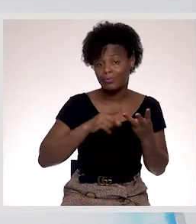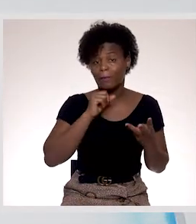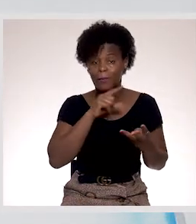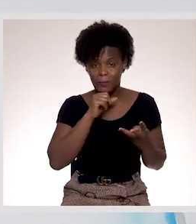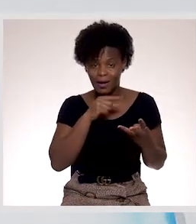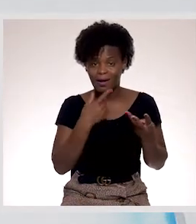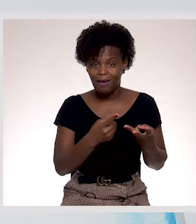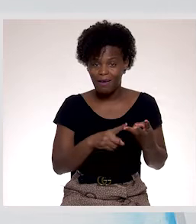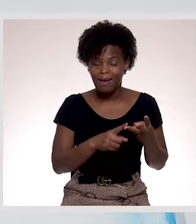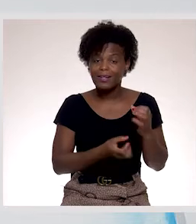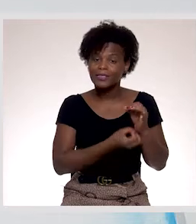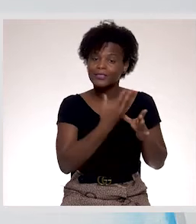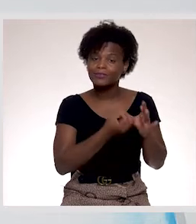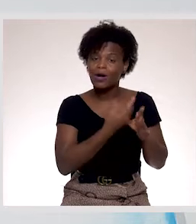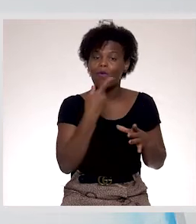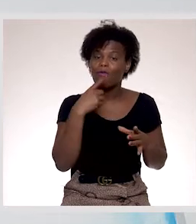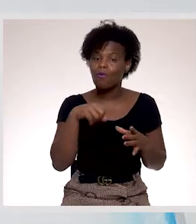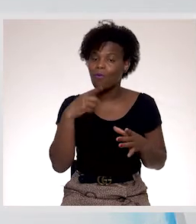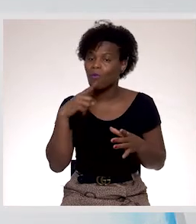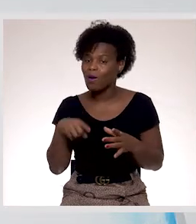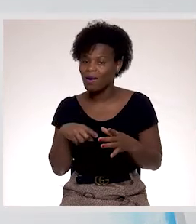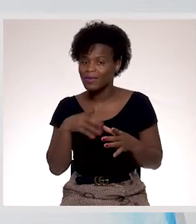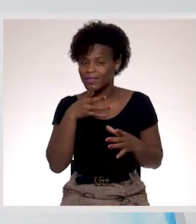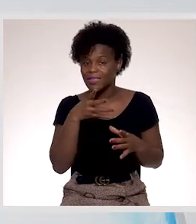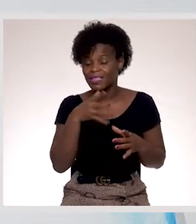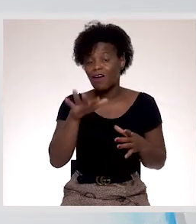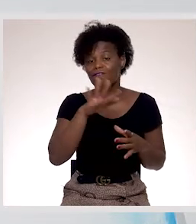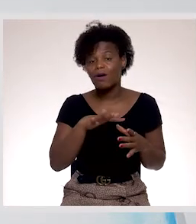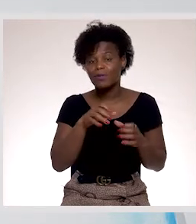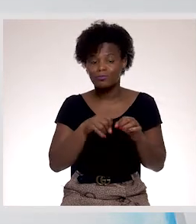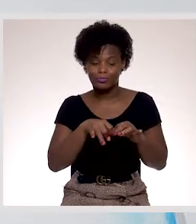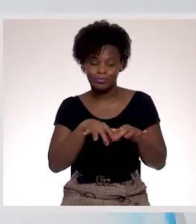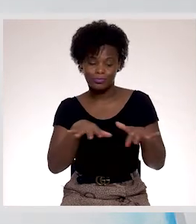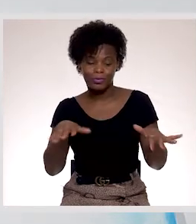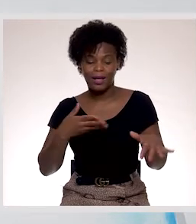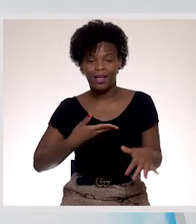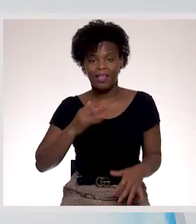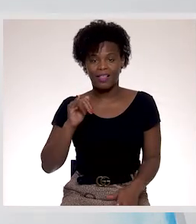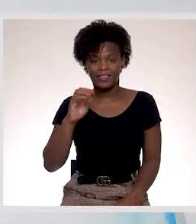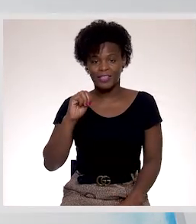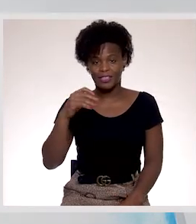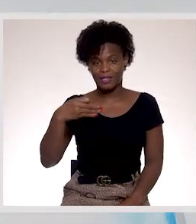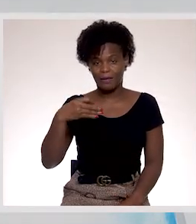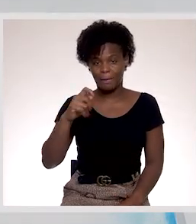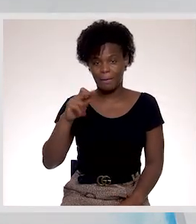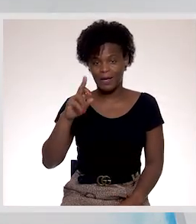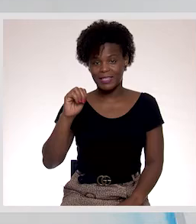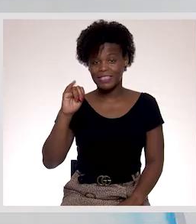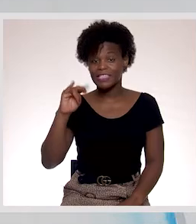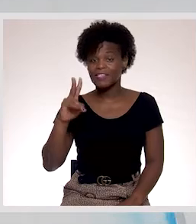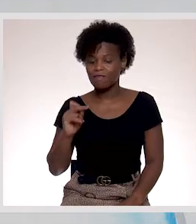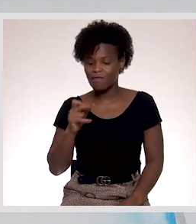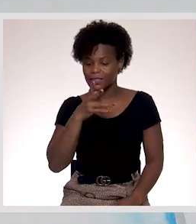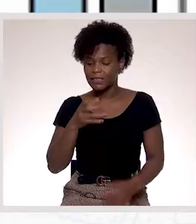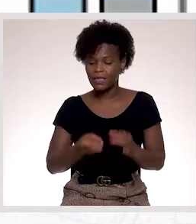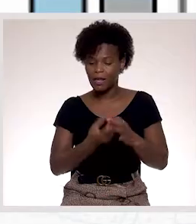que é a hipótese da replicação que diz que a cadeia replica-se por forma dispersiva. Vamos ver o que é que esta